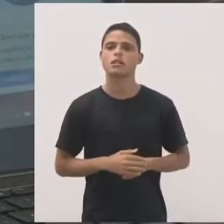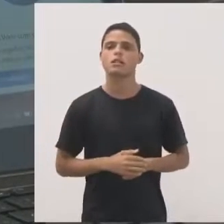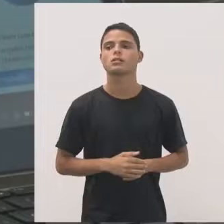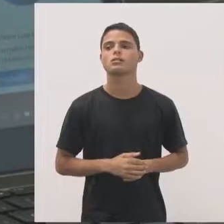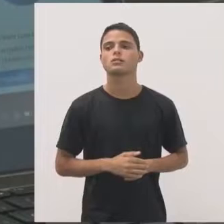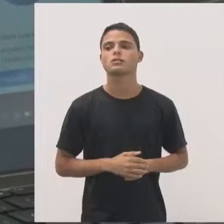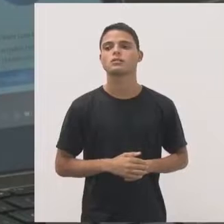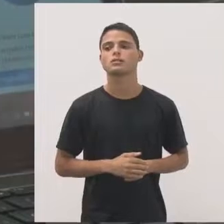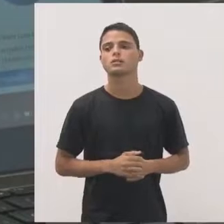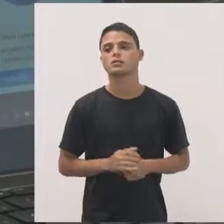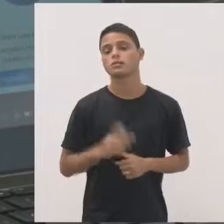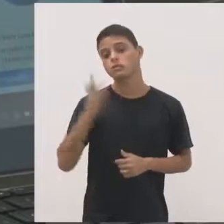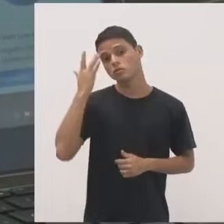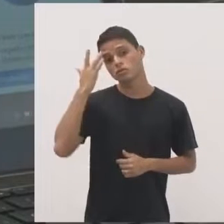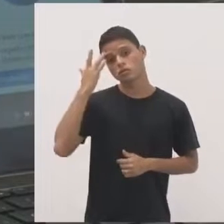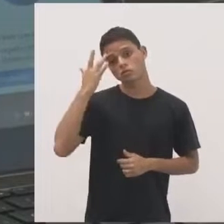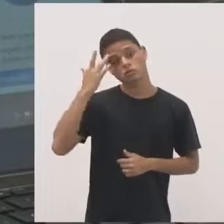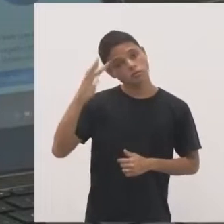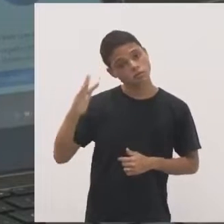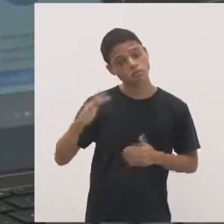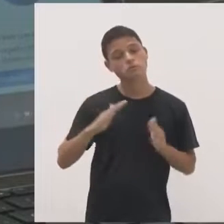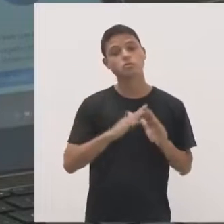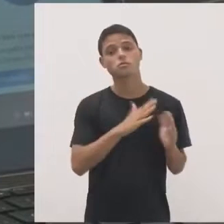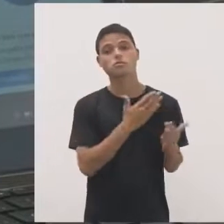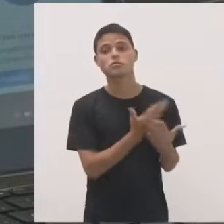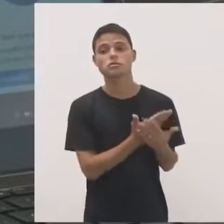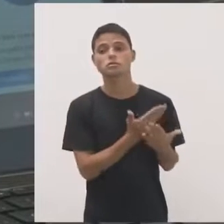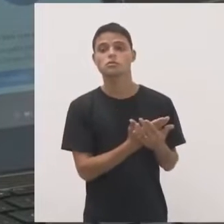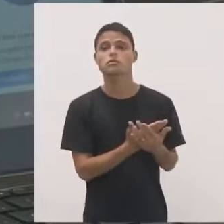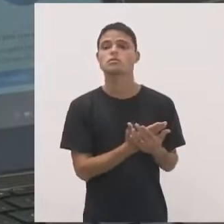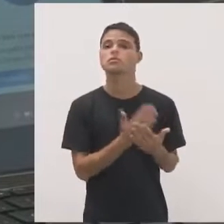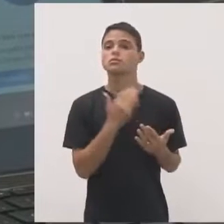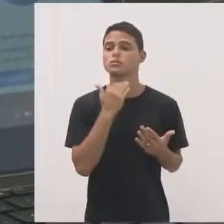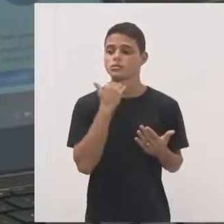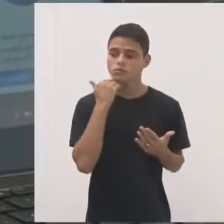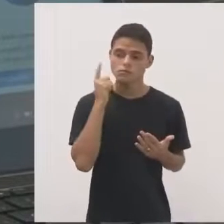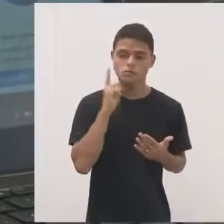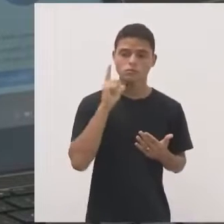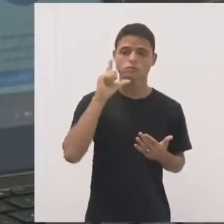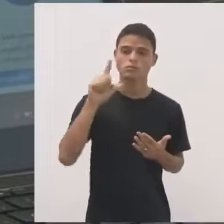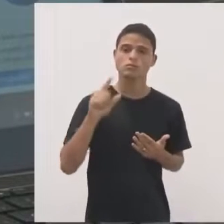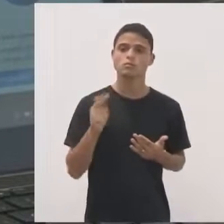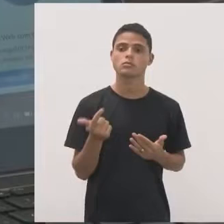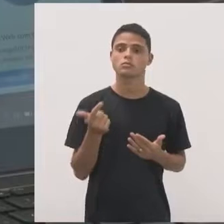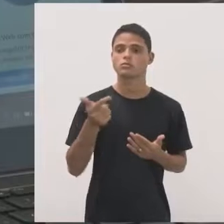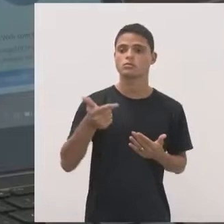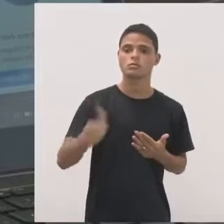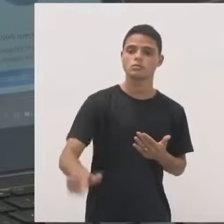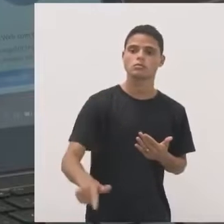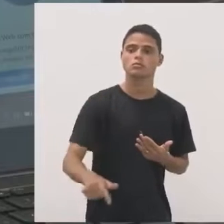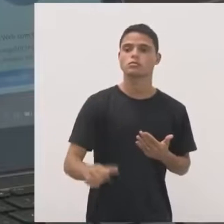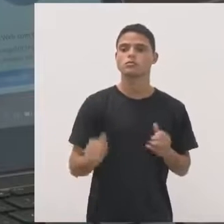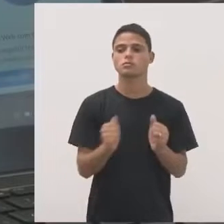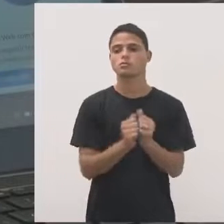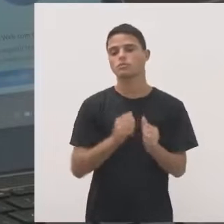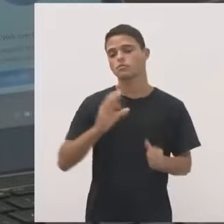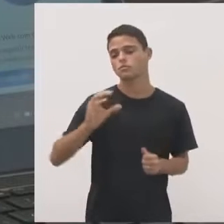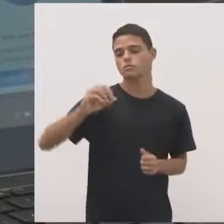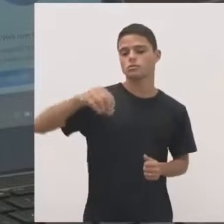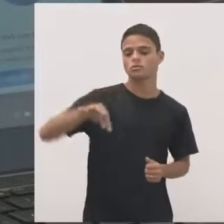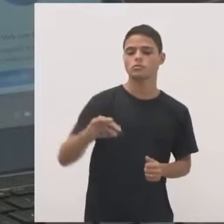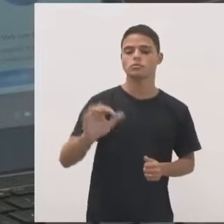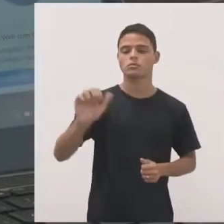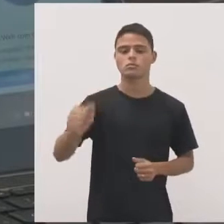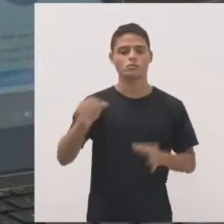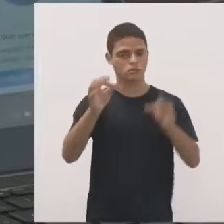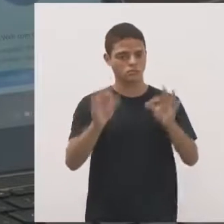Então, eu não sei se provavelmente deve ser de escola. O seu NIT consegue fazer a reconfiguração da conta certa sem